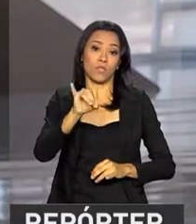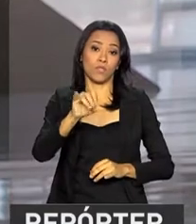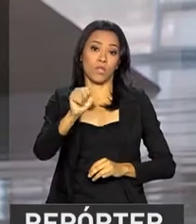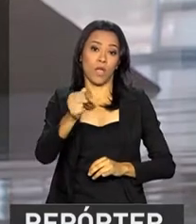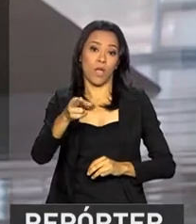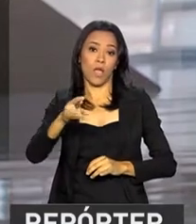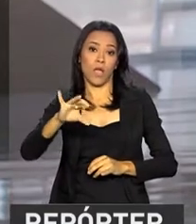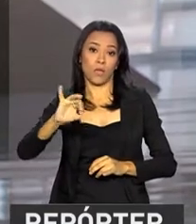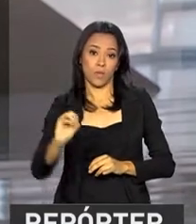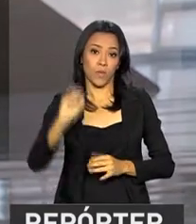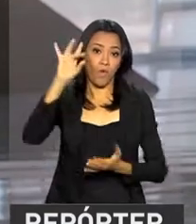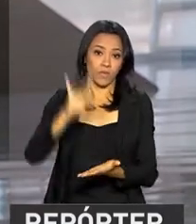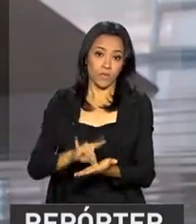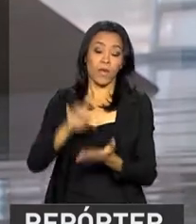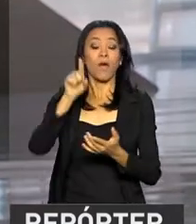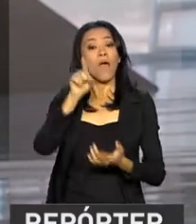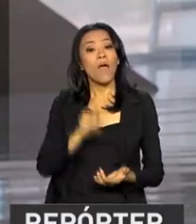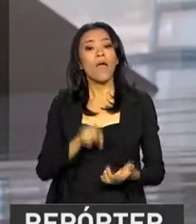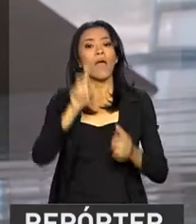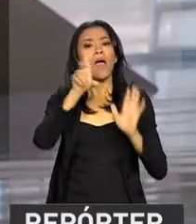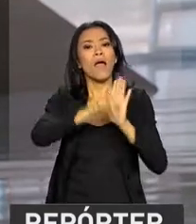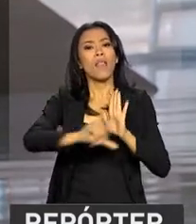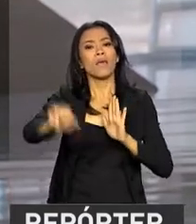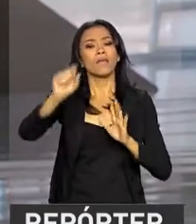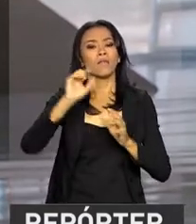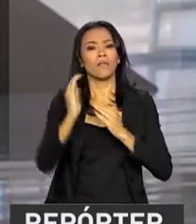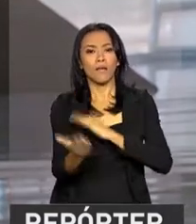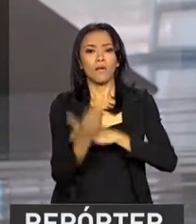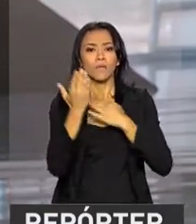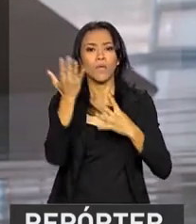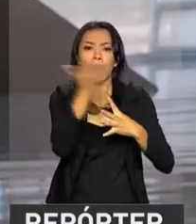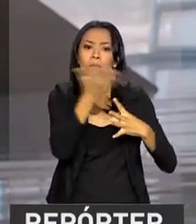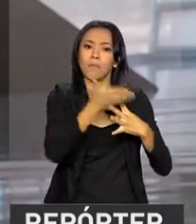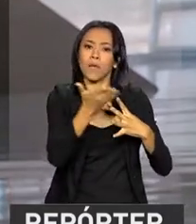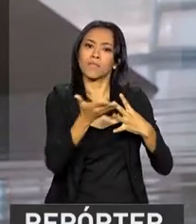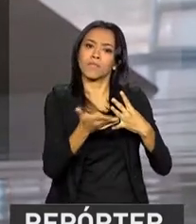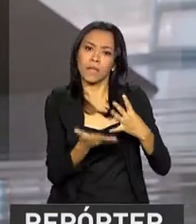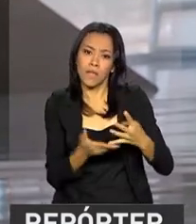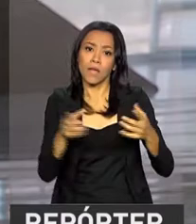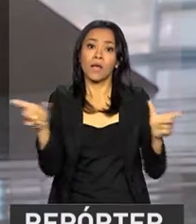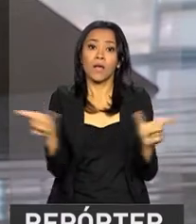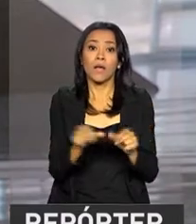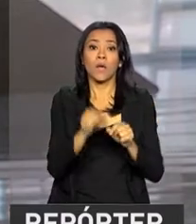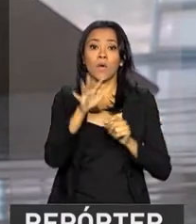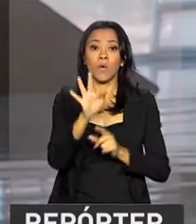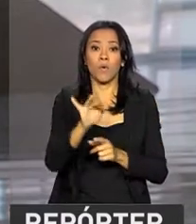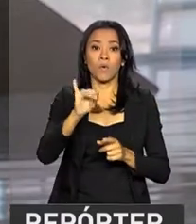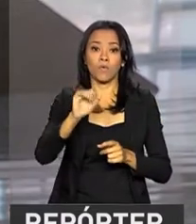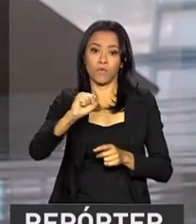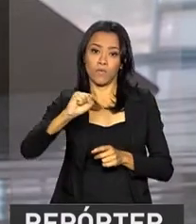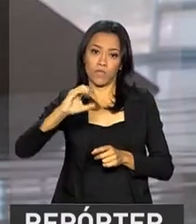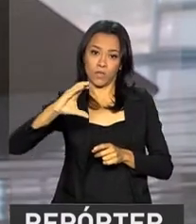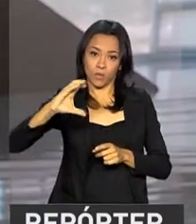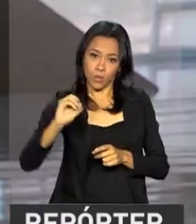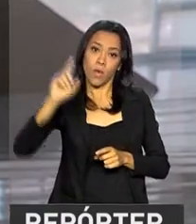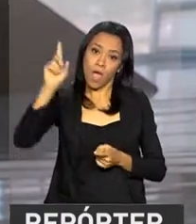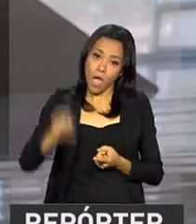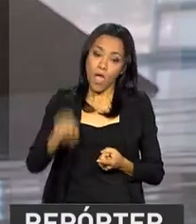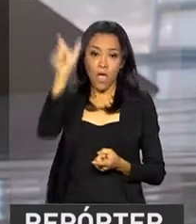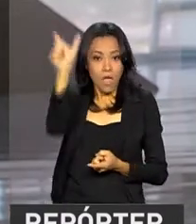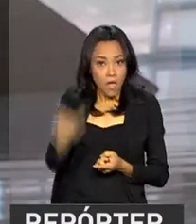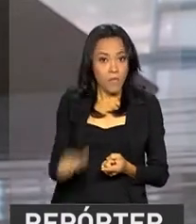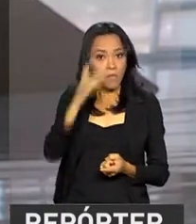institui o programa de parcelamento de dívidas com o fisco a lei serve tanto para pessoas físicas como para